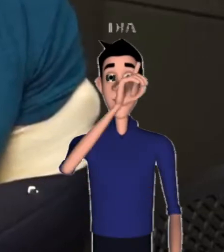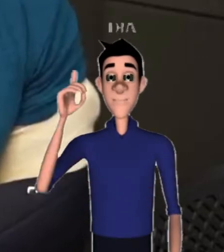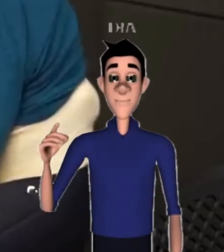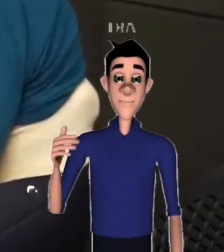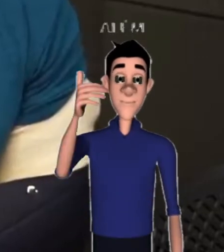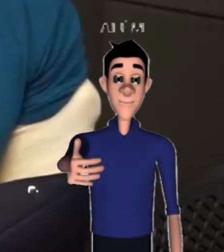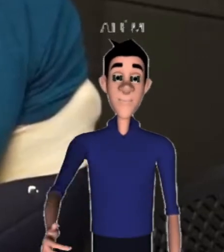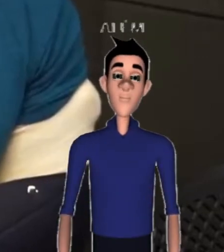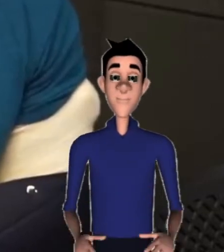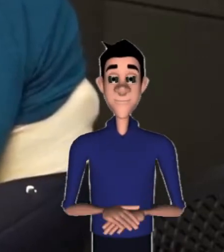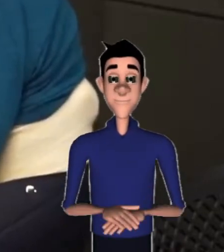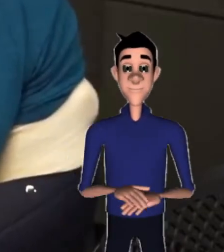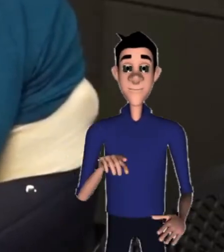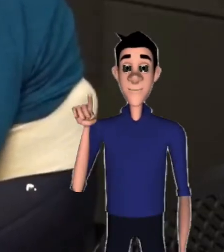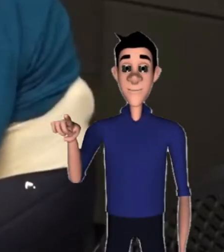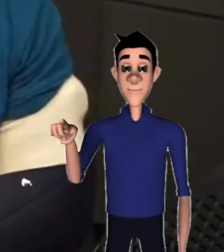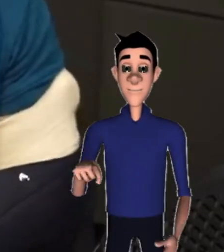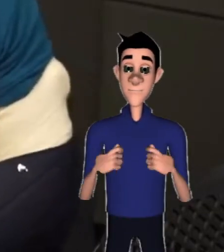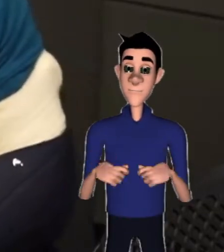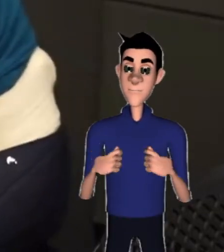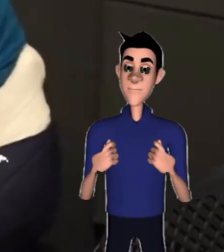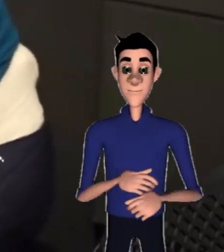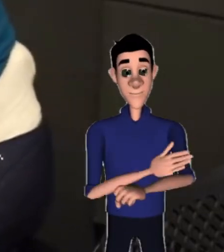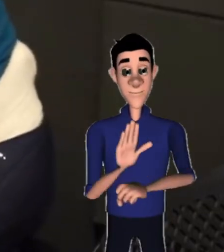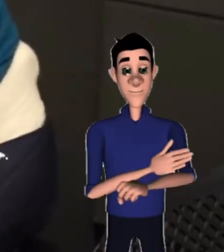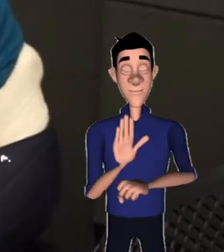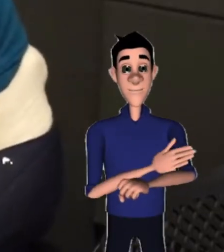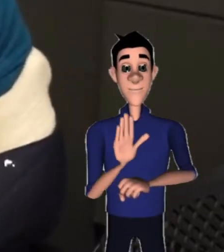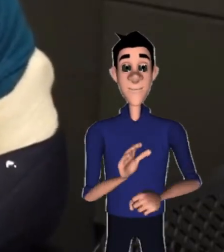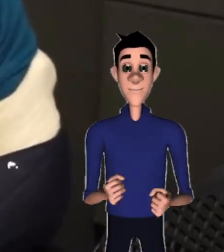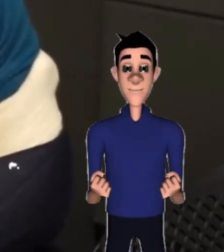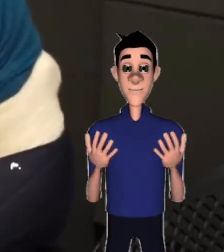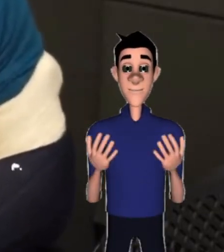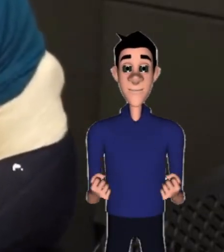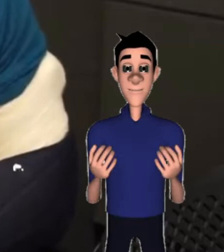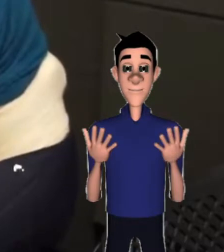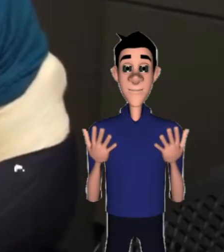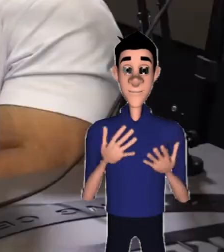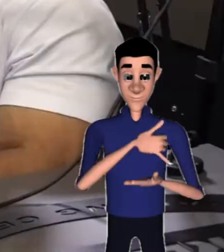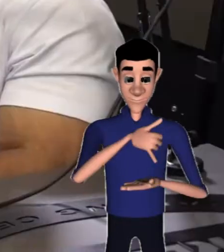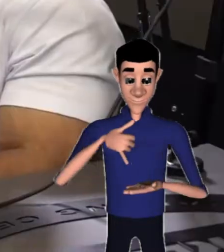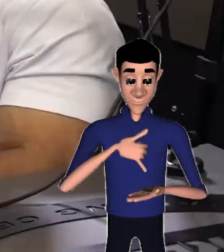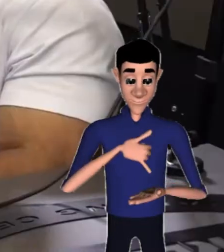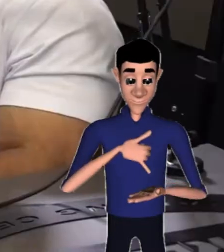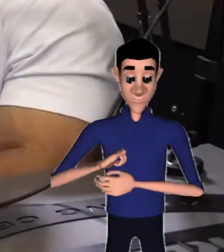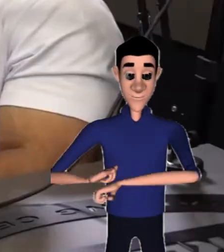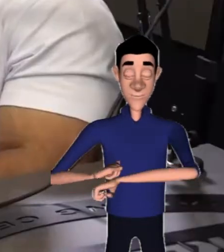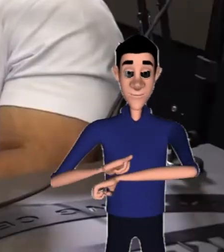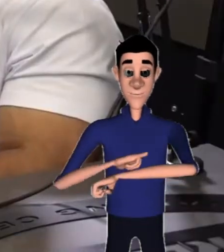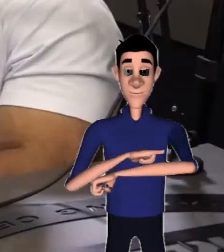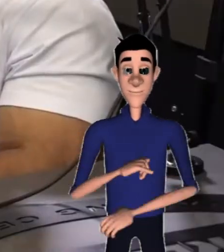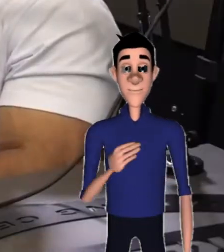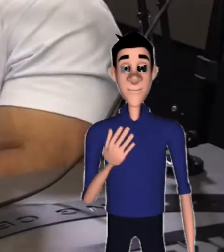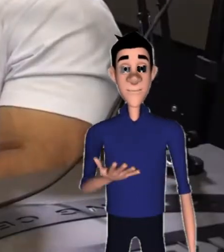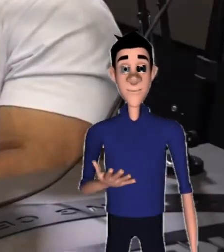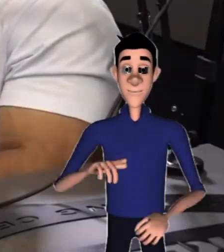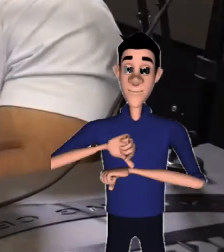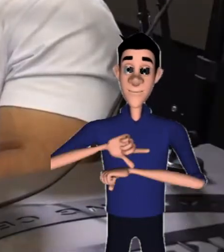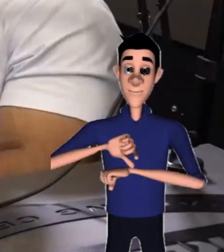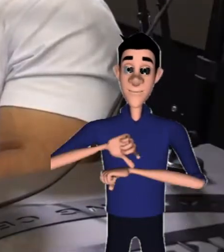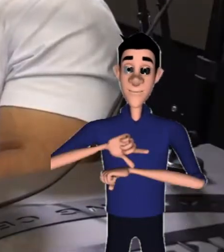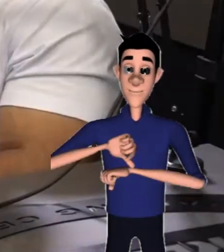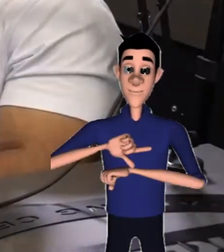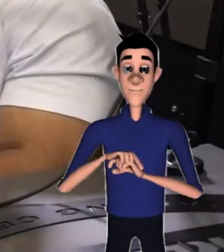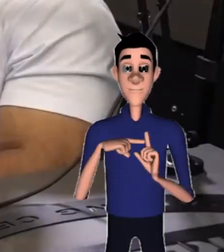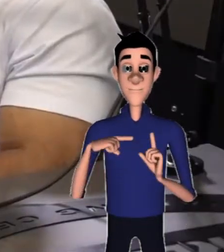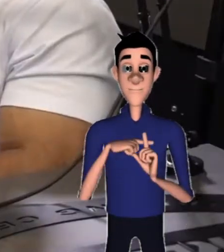1.000 calorias por dia, além daquilo que você gasta de basal. Ou seja, você precisa treinar e gastar 1.000 calorias. Dá 1h30 no mínimo